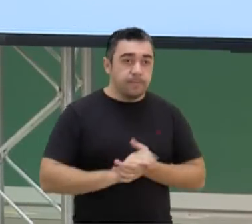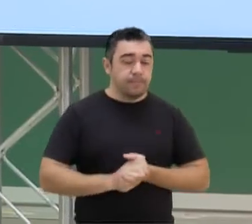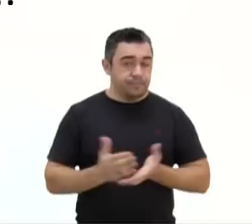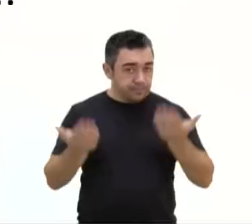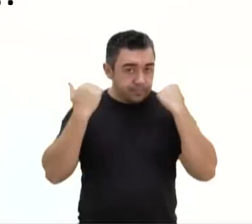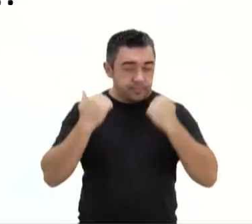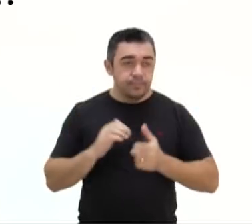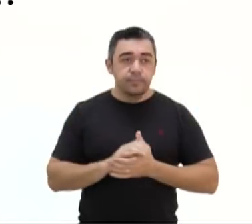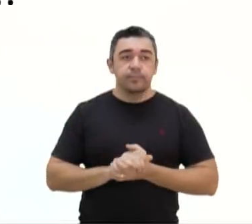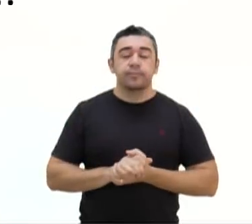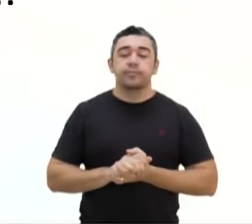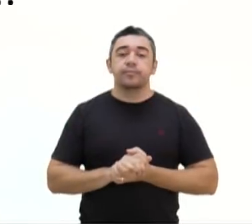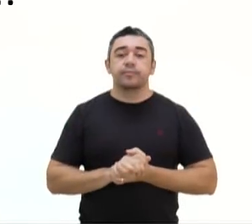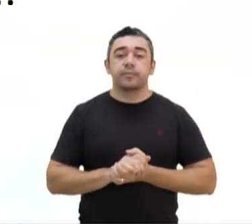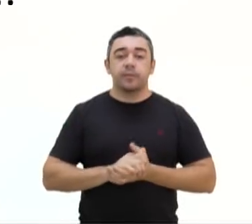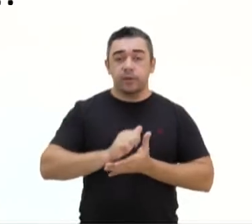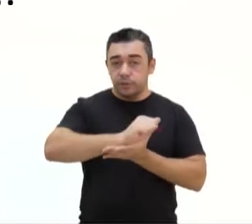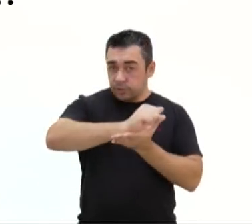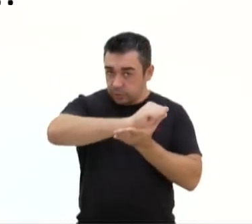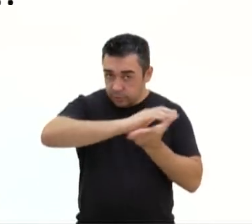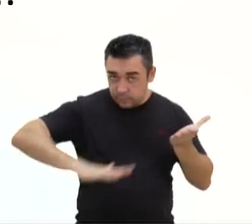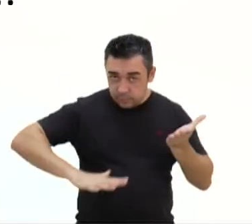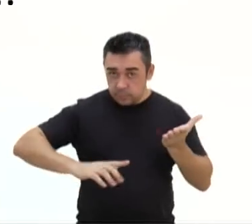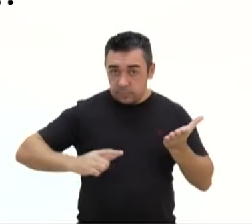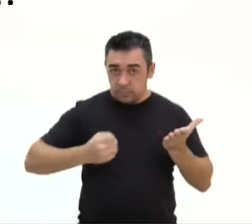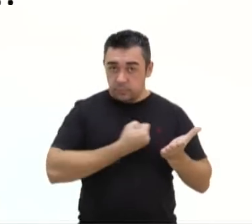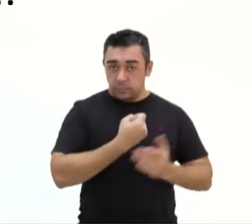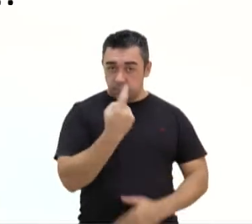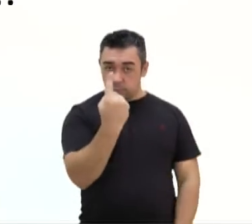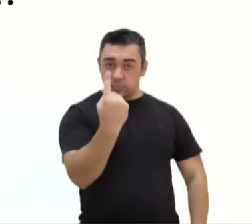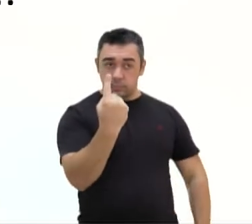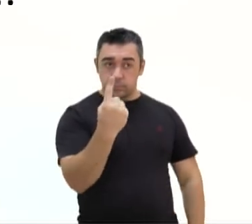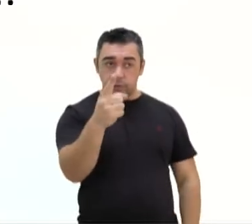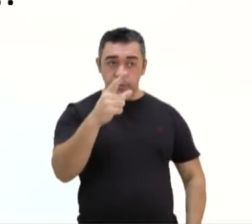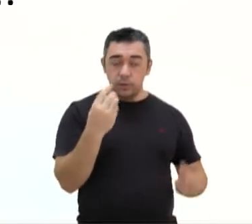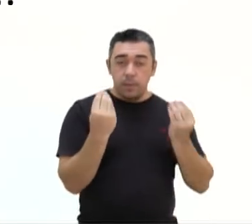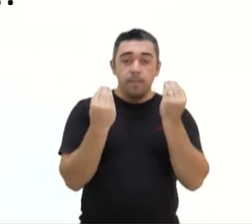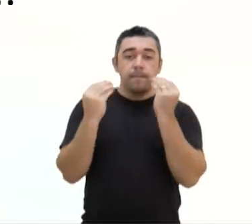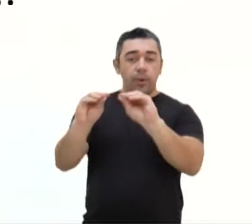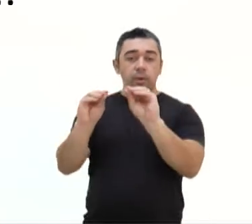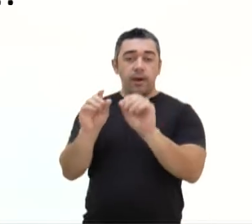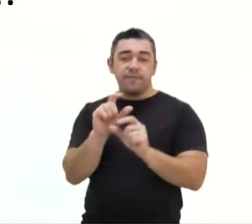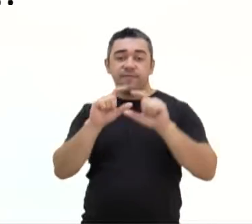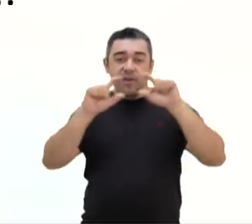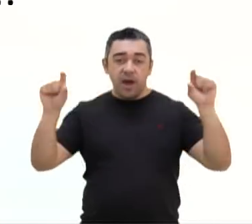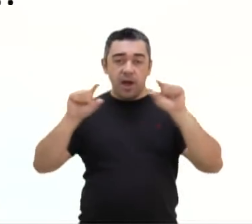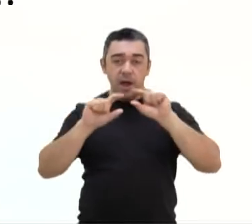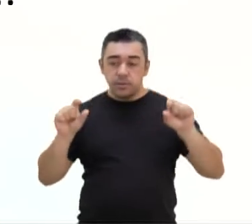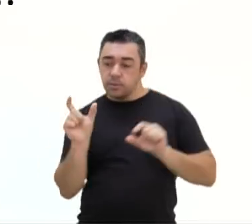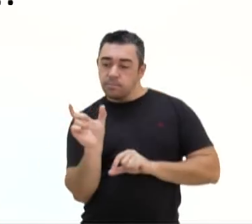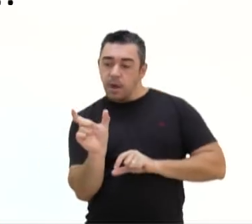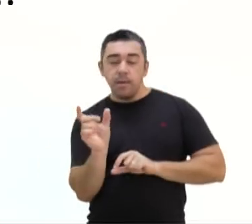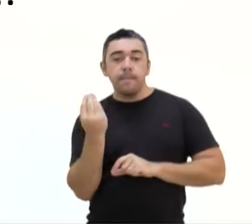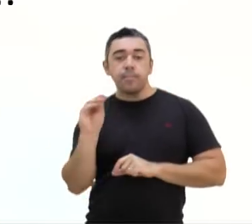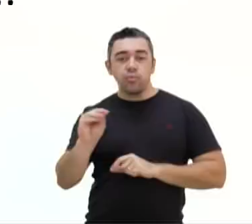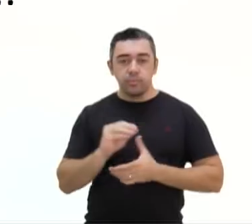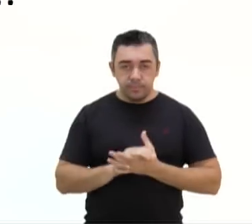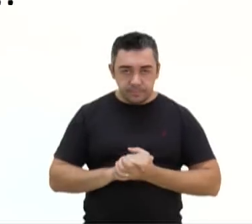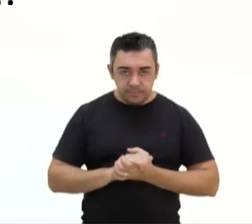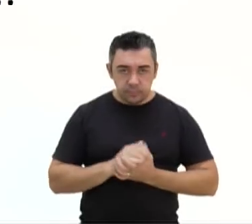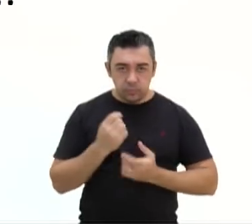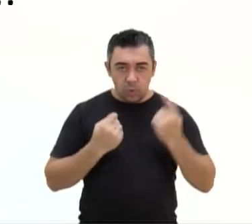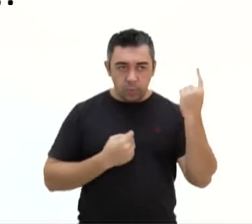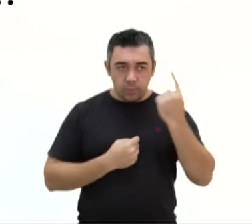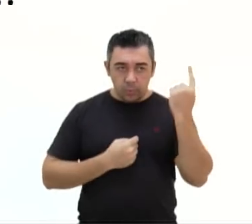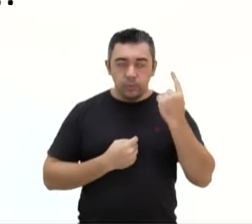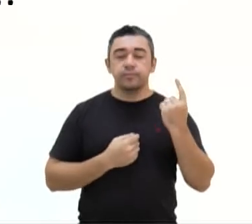lá. Temos uma atividade aqui para você completar a frase. Muito bem, número 1, complete